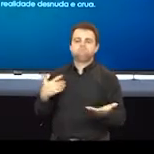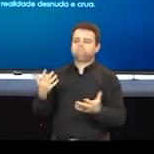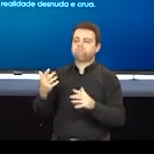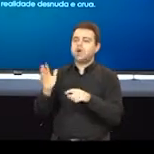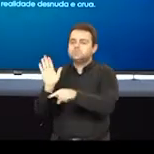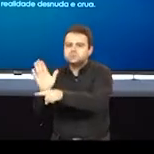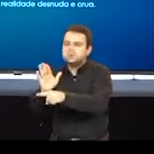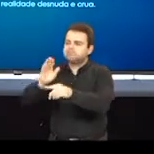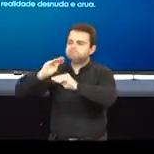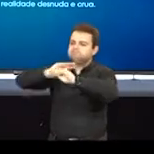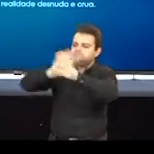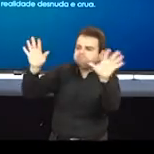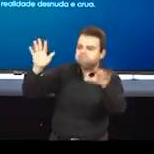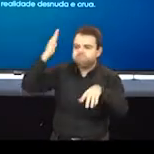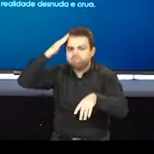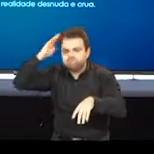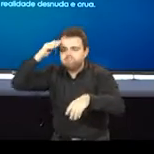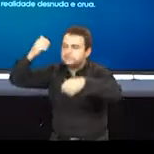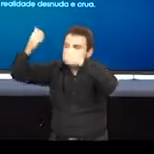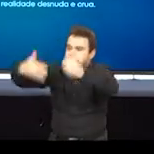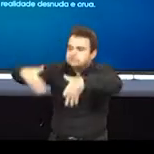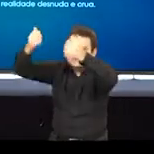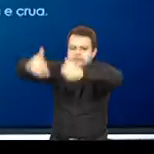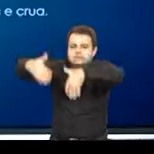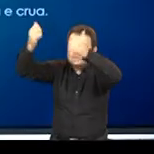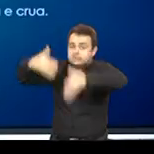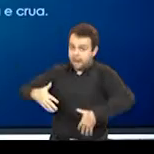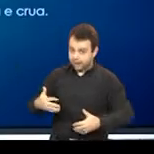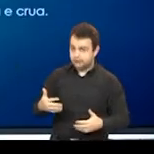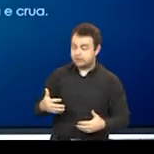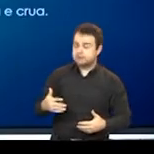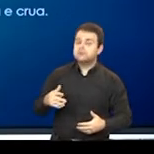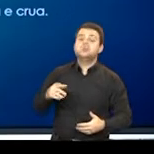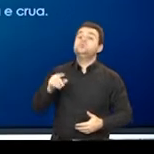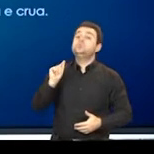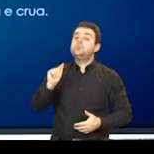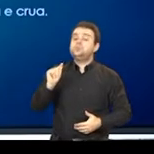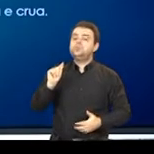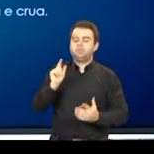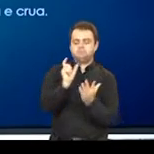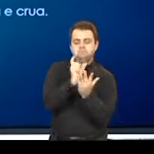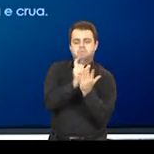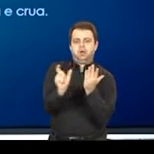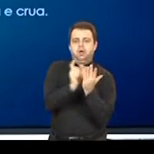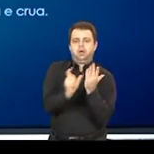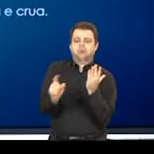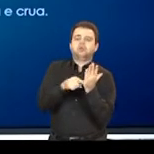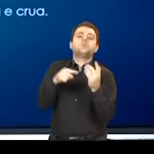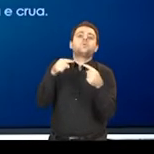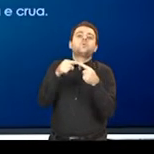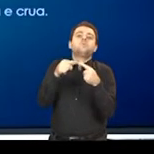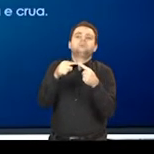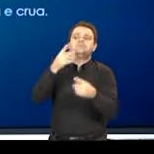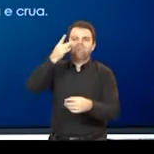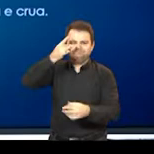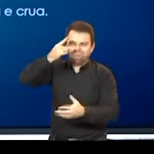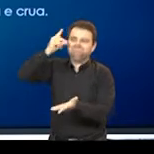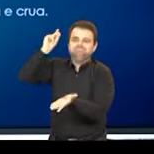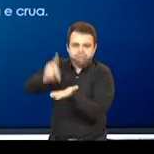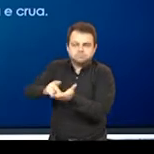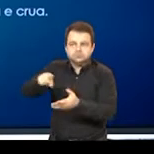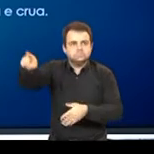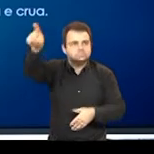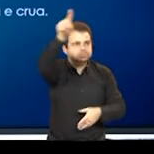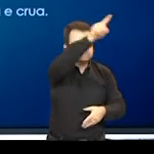convencer, explicar, certo? Esse tipo de texto, ele precisa ter o referencial da realidade, ele precisa retratar a